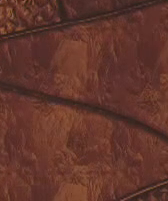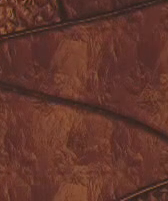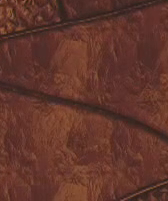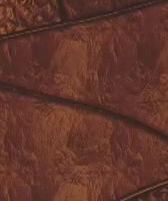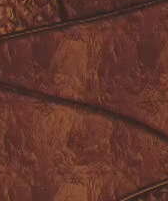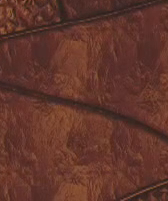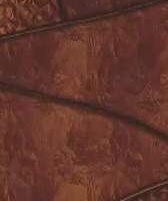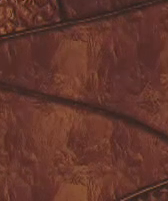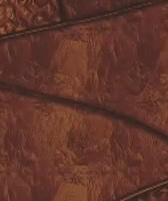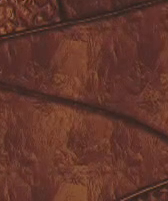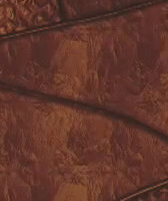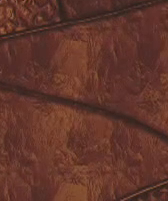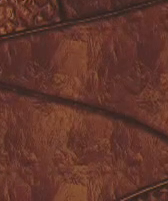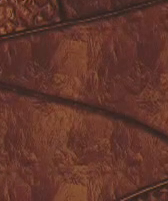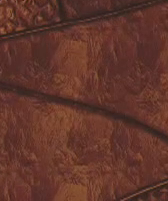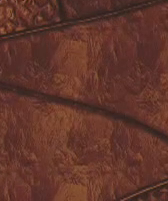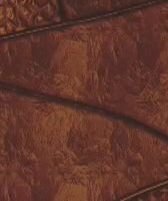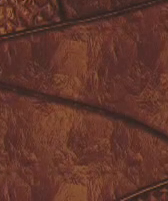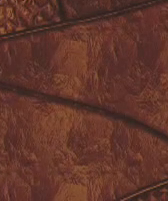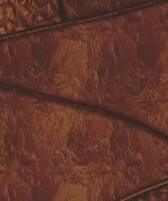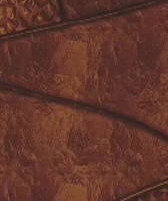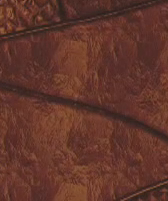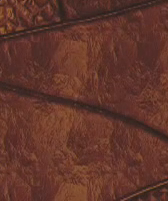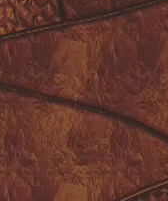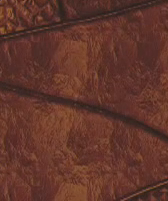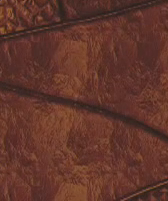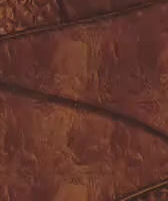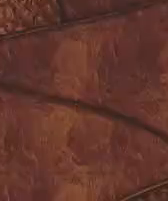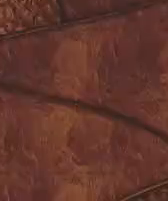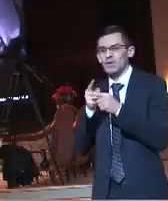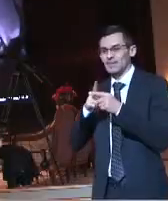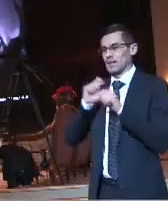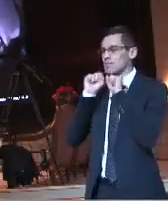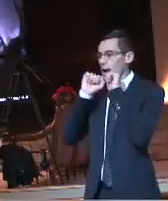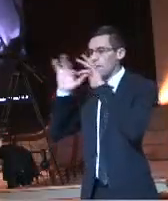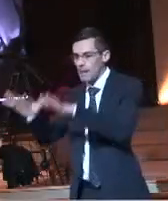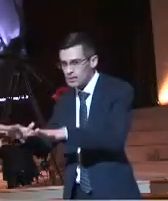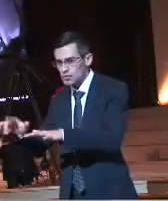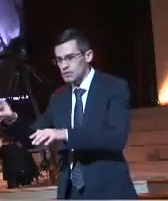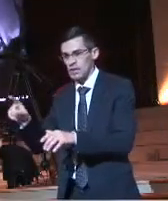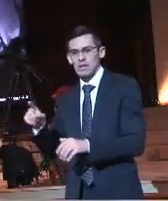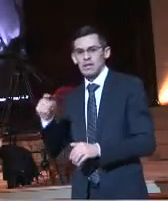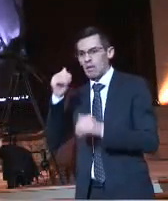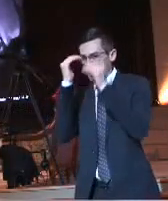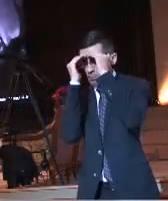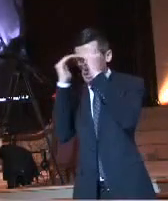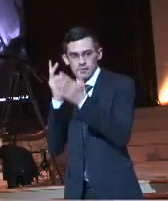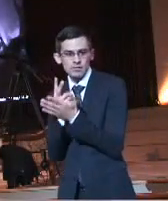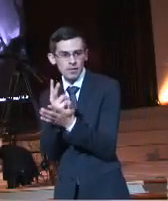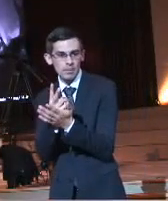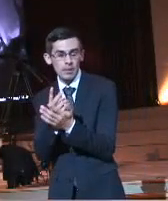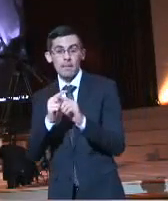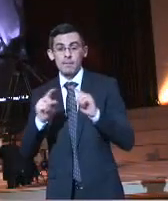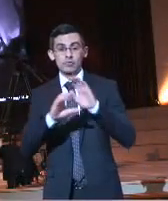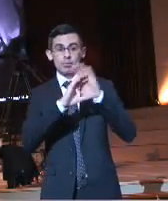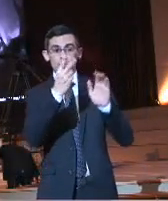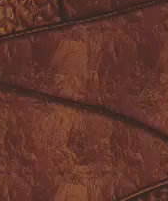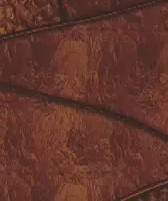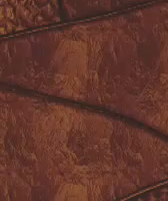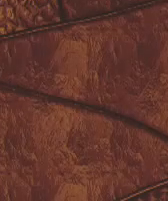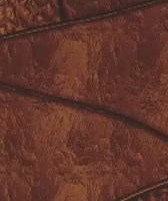é por interesse próprio que Jó te teme? E no capítulo 2, versículos 4 e 5, diz